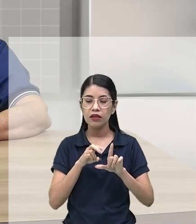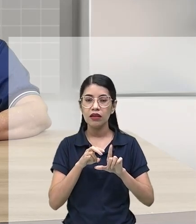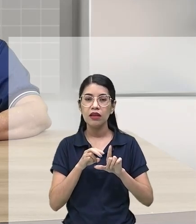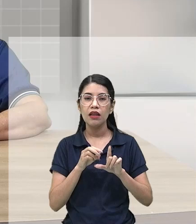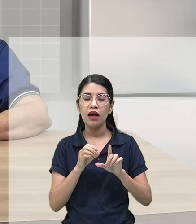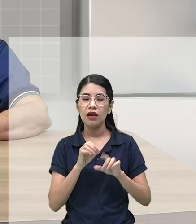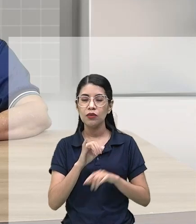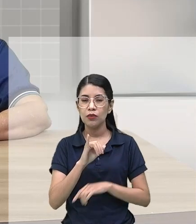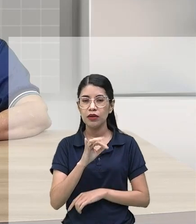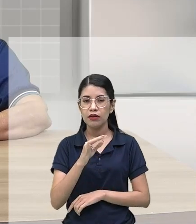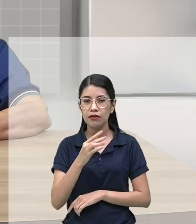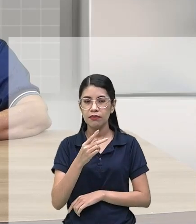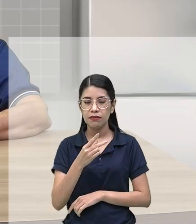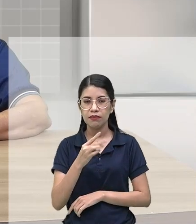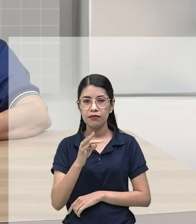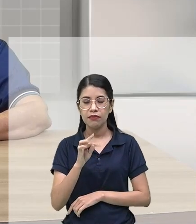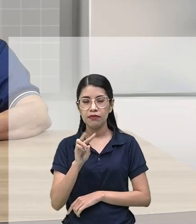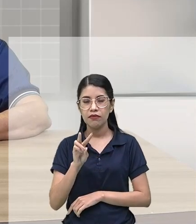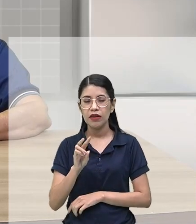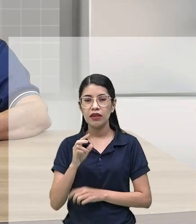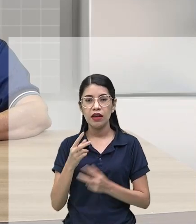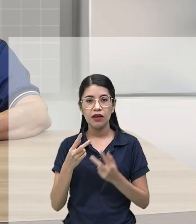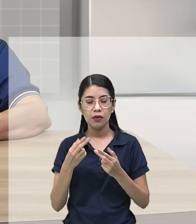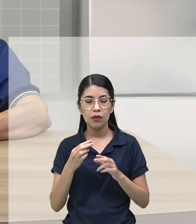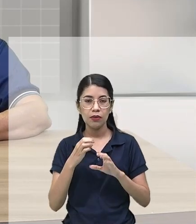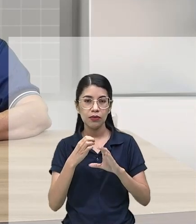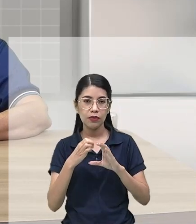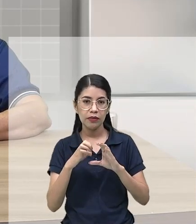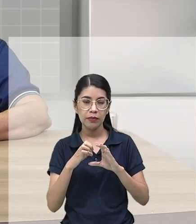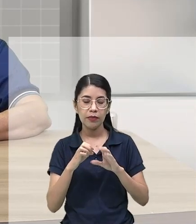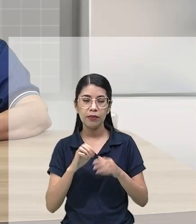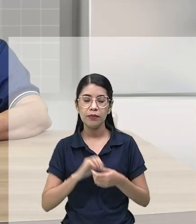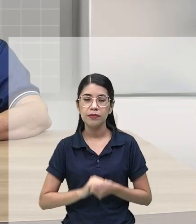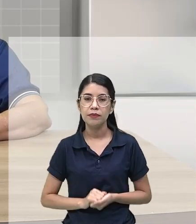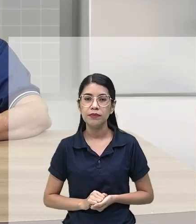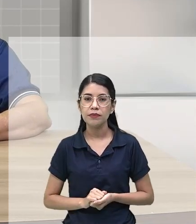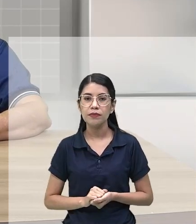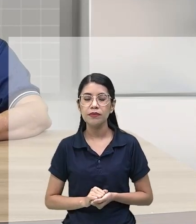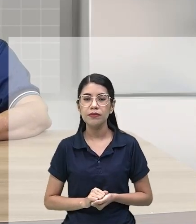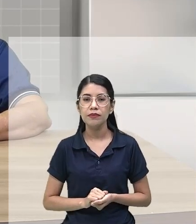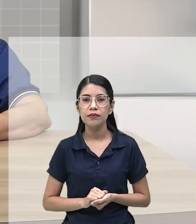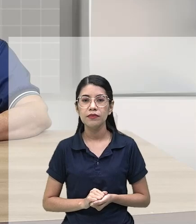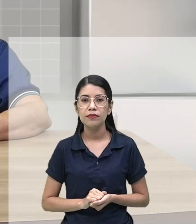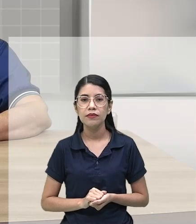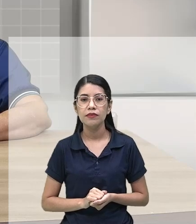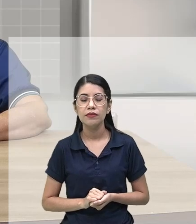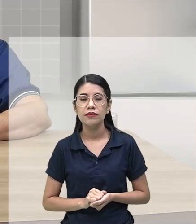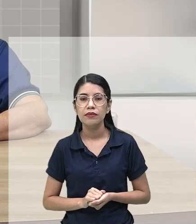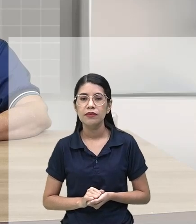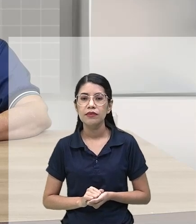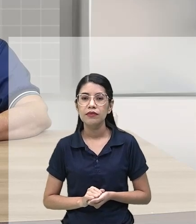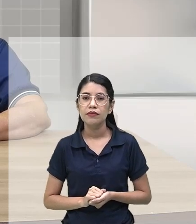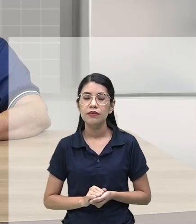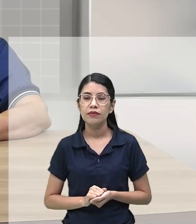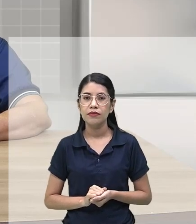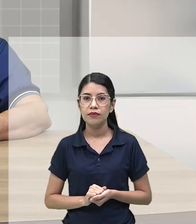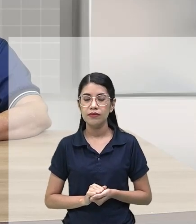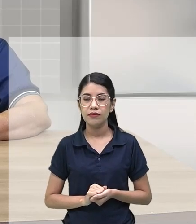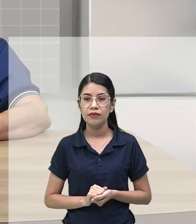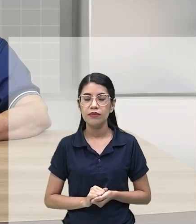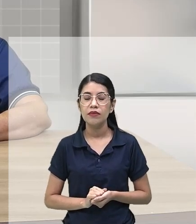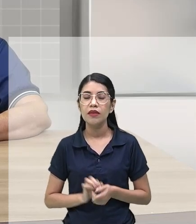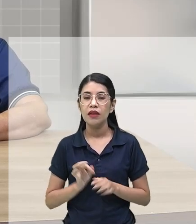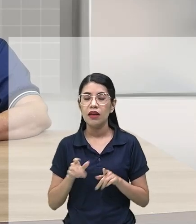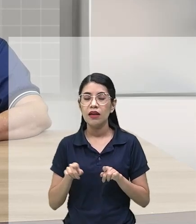no IPTV, que é esse mesmo do e-mail, sem a parte de identificação do Gmail, tá bom? Isso mesmo, Keila. E